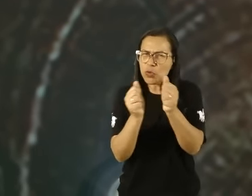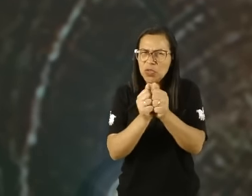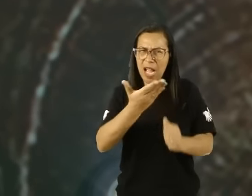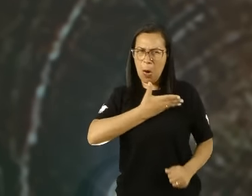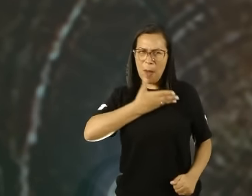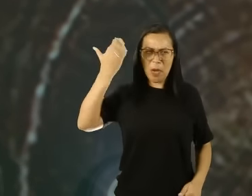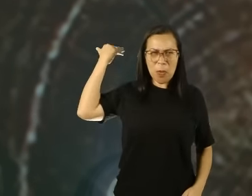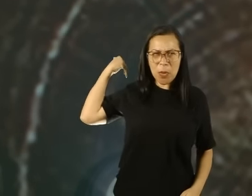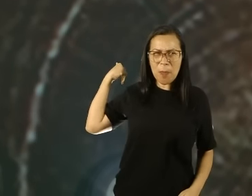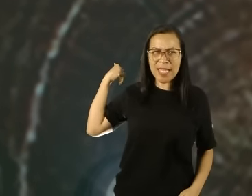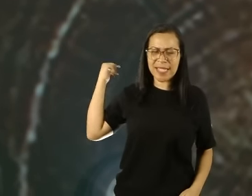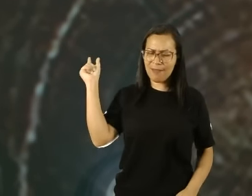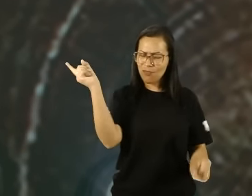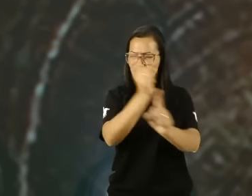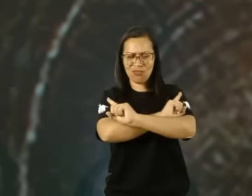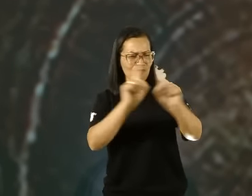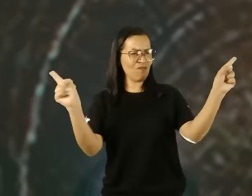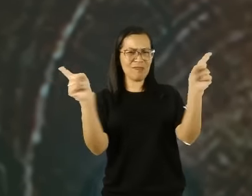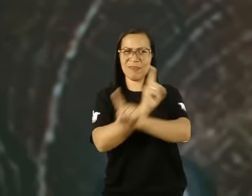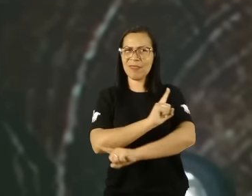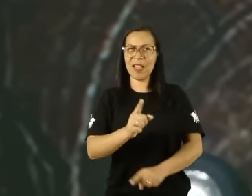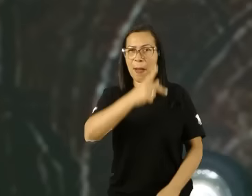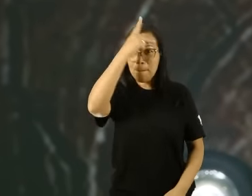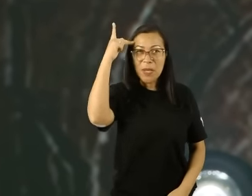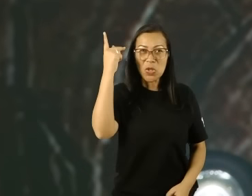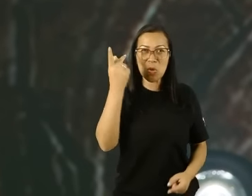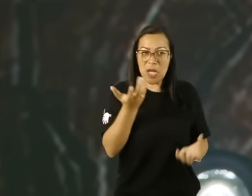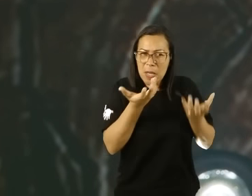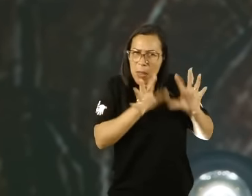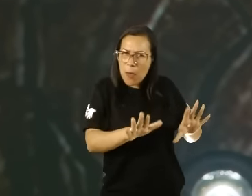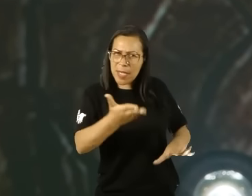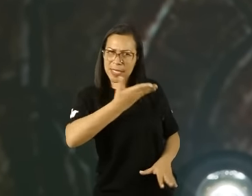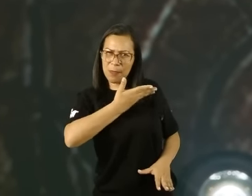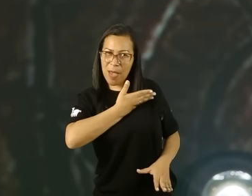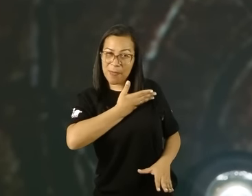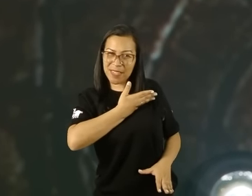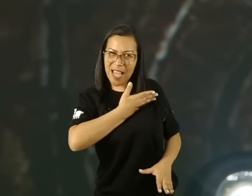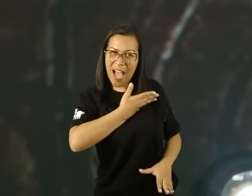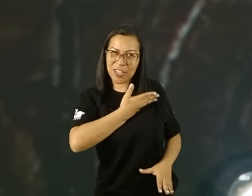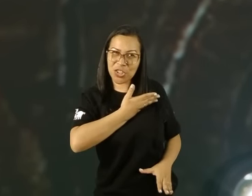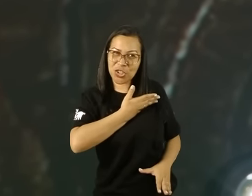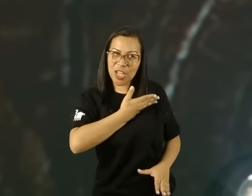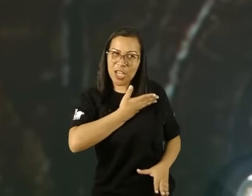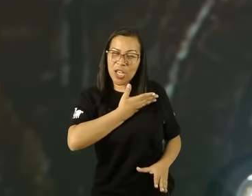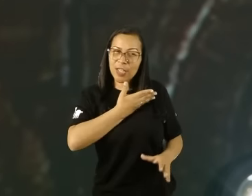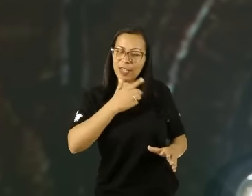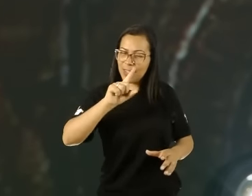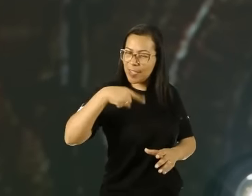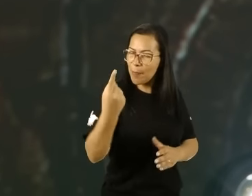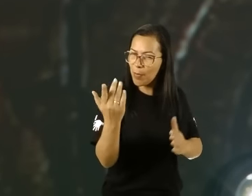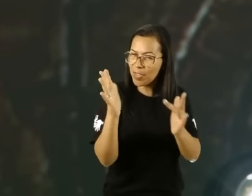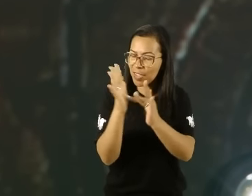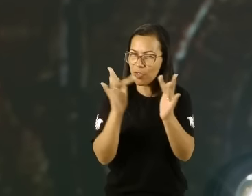coisas que ficaram no passado e não me acompanharam. Quem não me acompanhou na jornada não pode sentar para me instruir na vida presente, porque